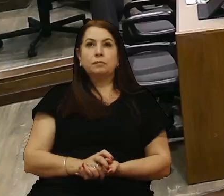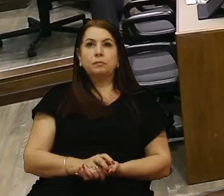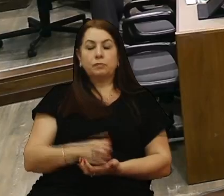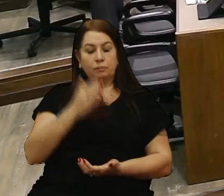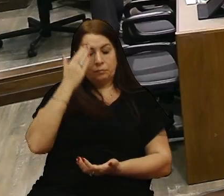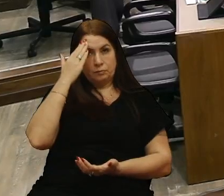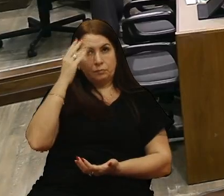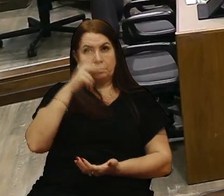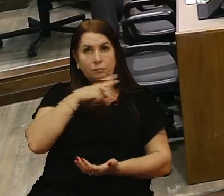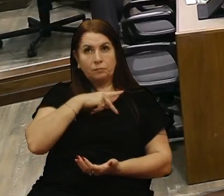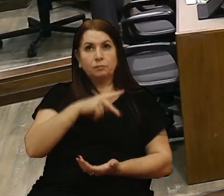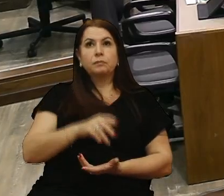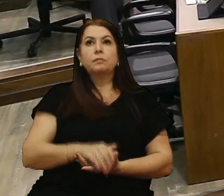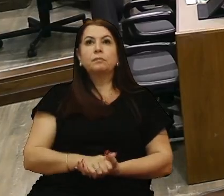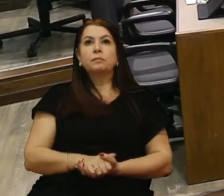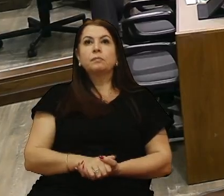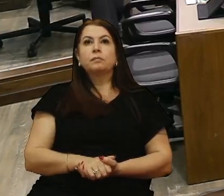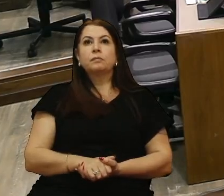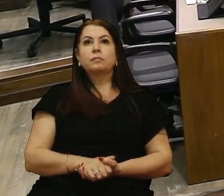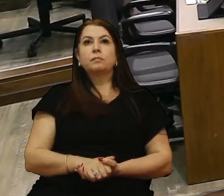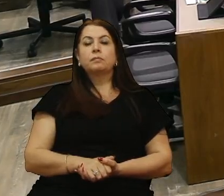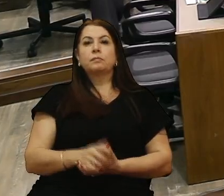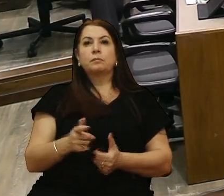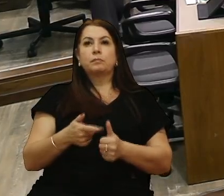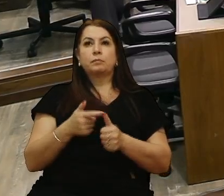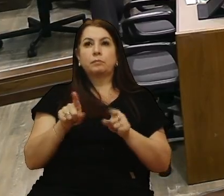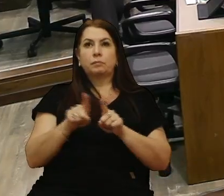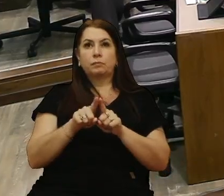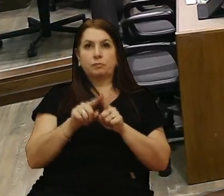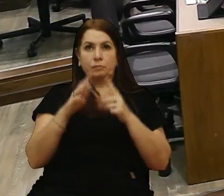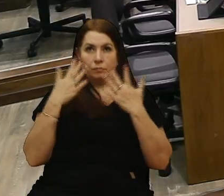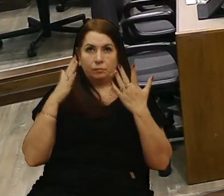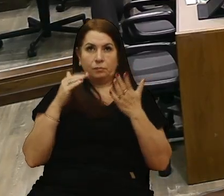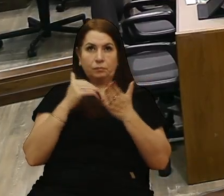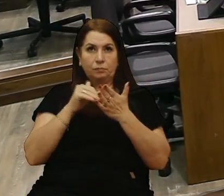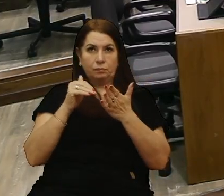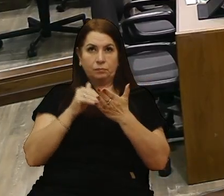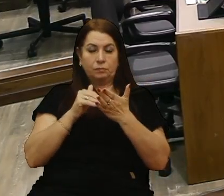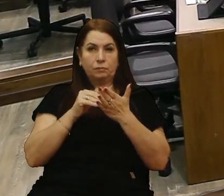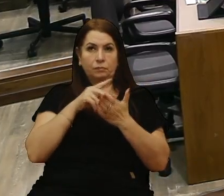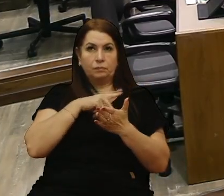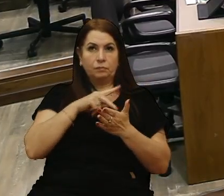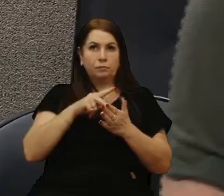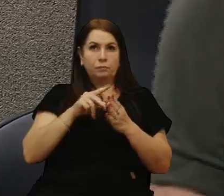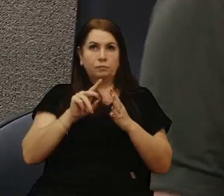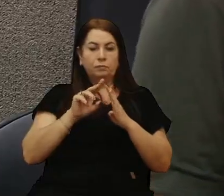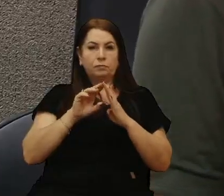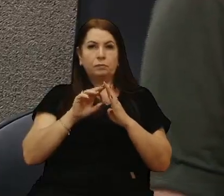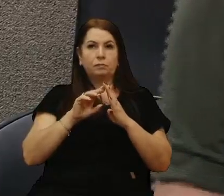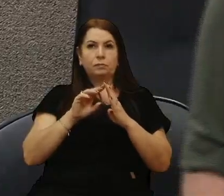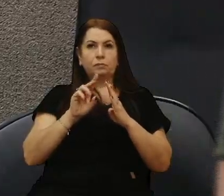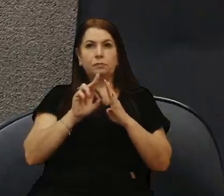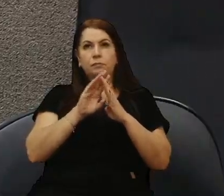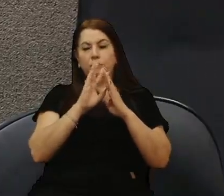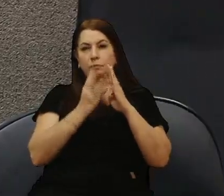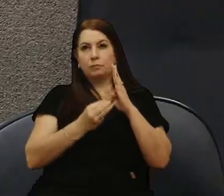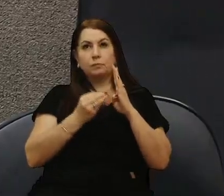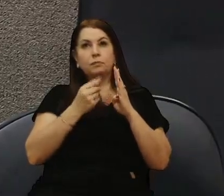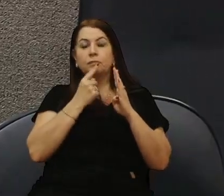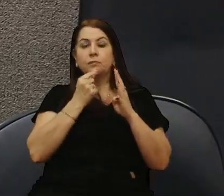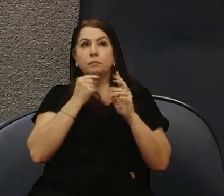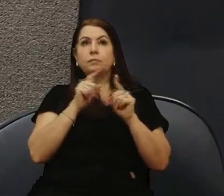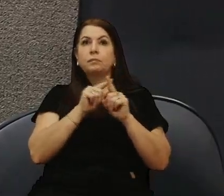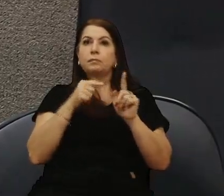Obrigado, presidente. Primeiramente, também quero parabenizar o secretário, o presidente João Ex, colega de partido, que lutou tanto e